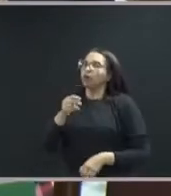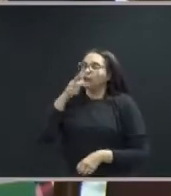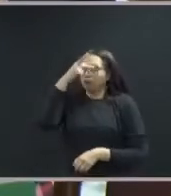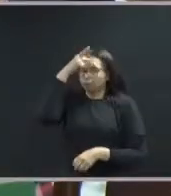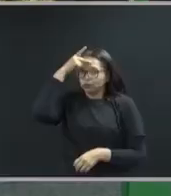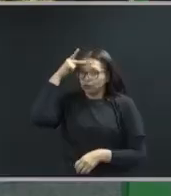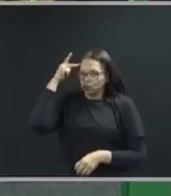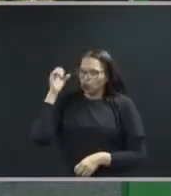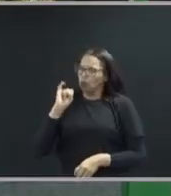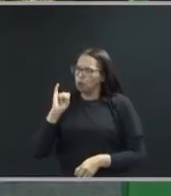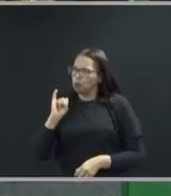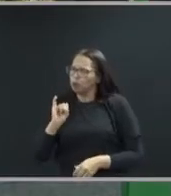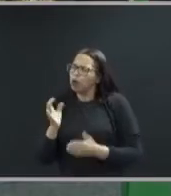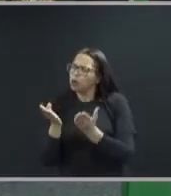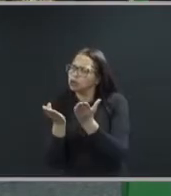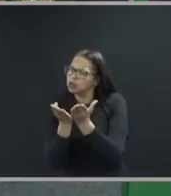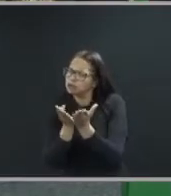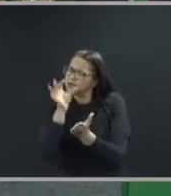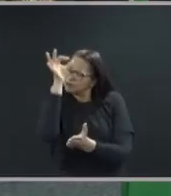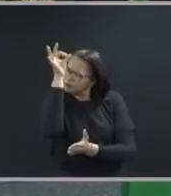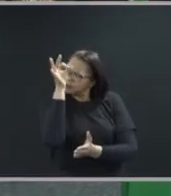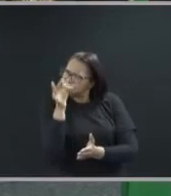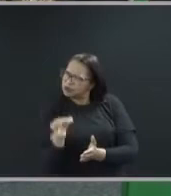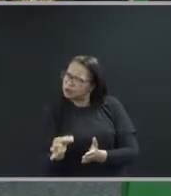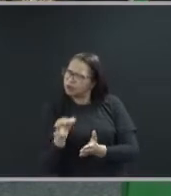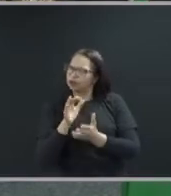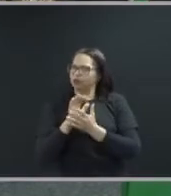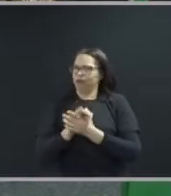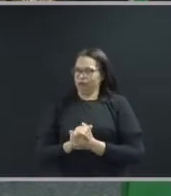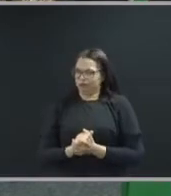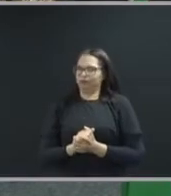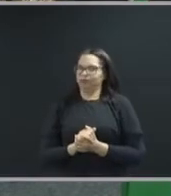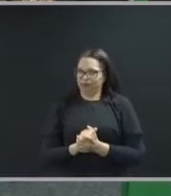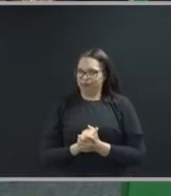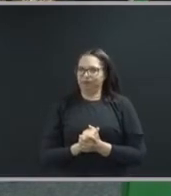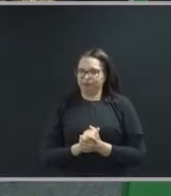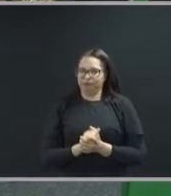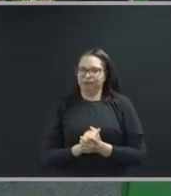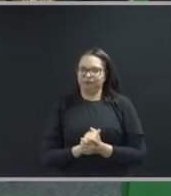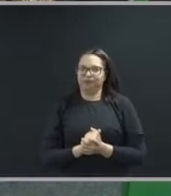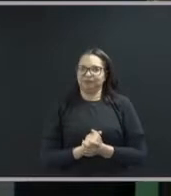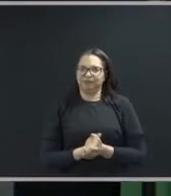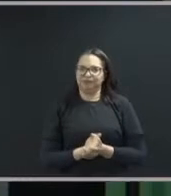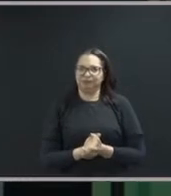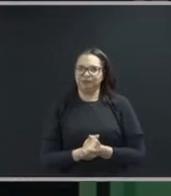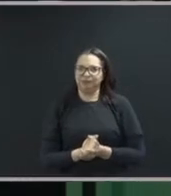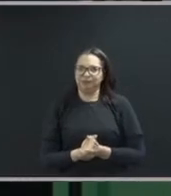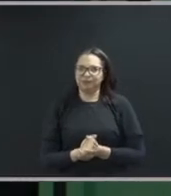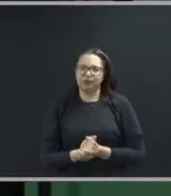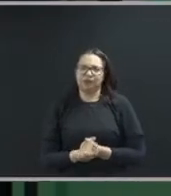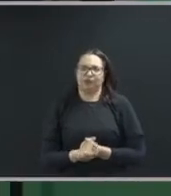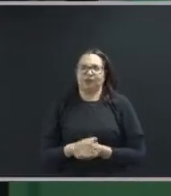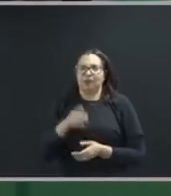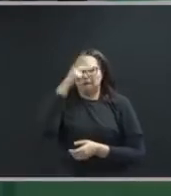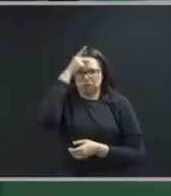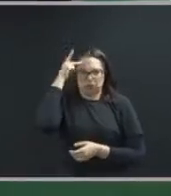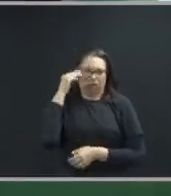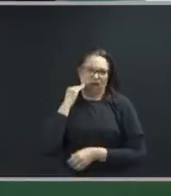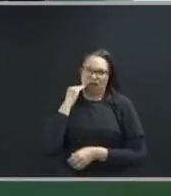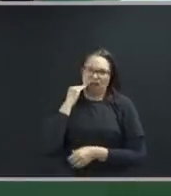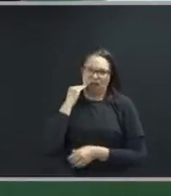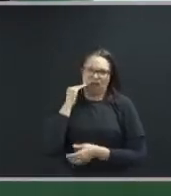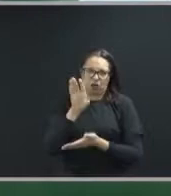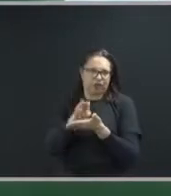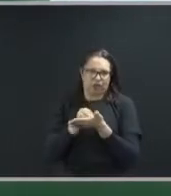ser crente. Se não for, não serve para mim, não. Porque eu já não sou bom, aí eu vou andar com mais quebrado, eu me quebro de uma vez.